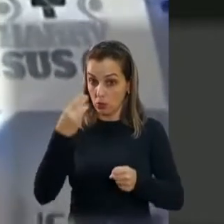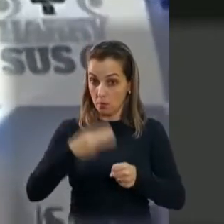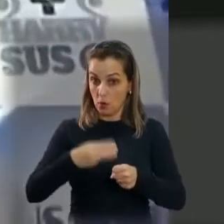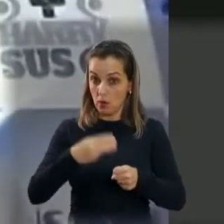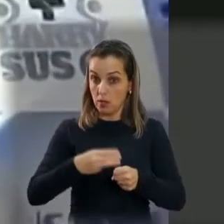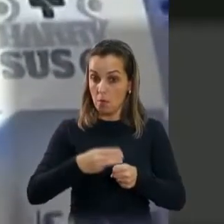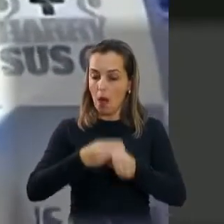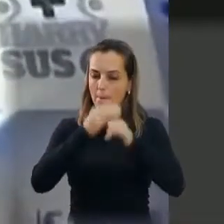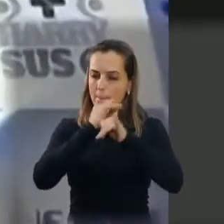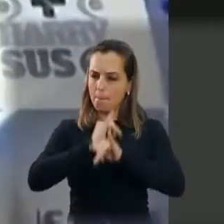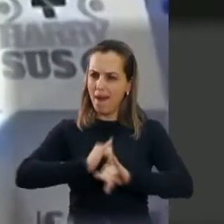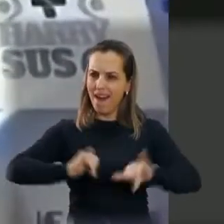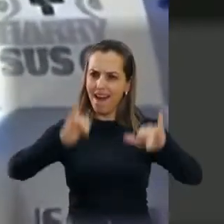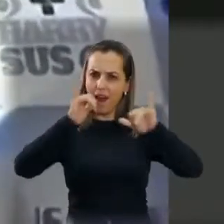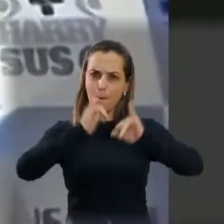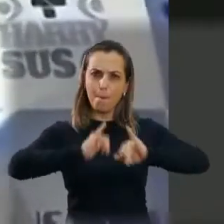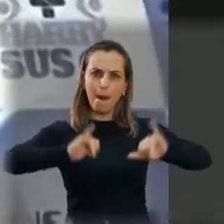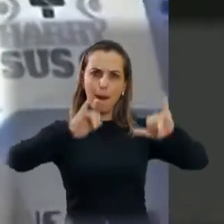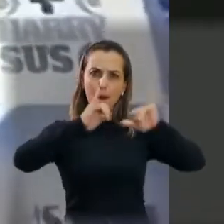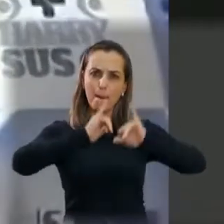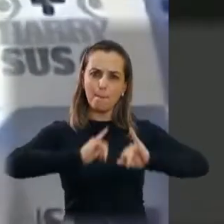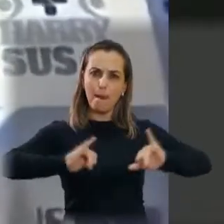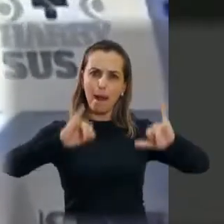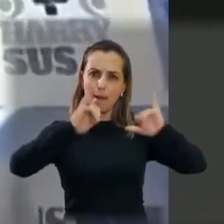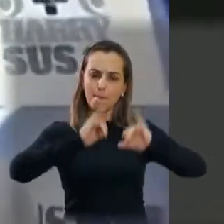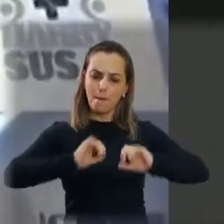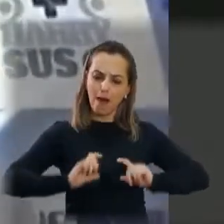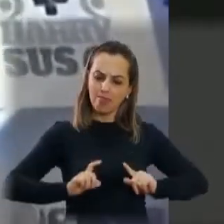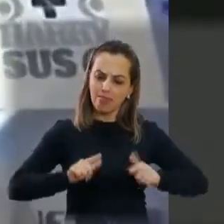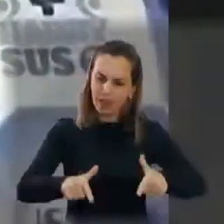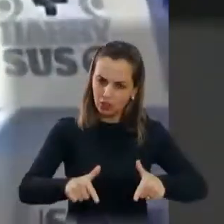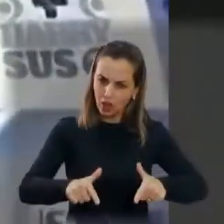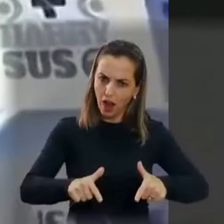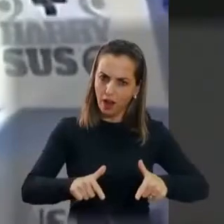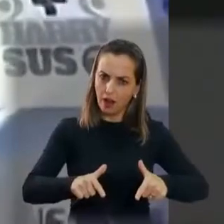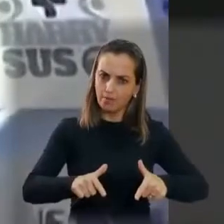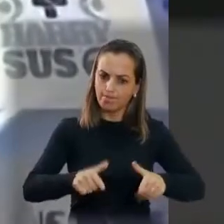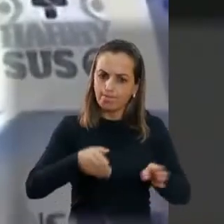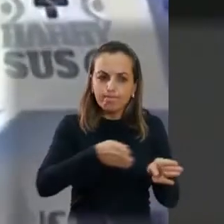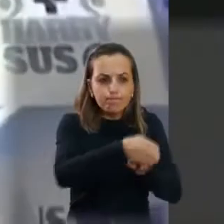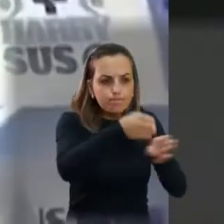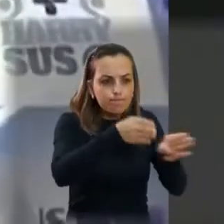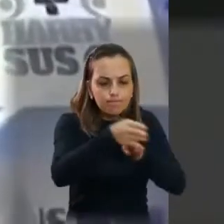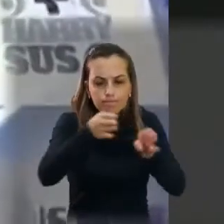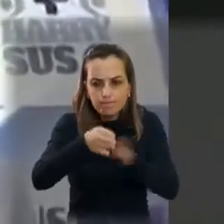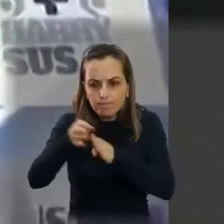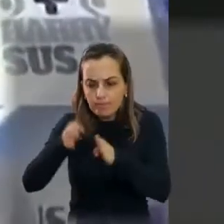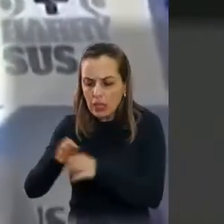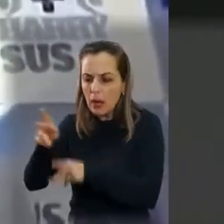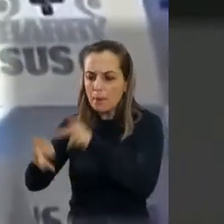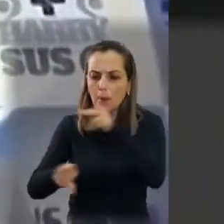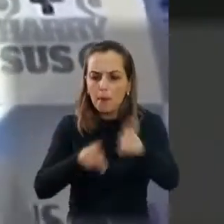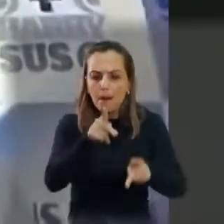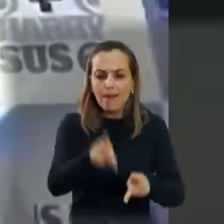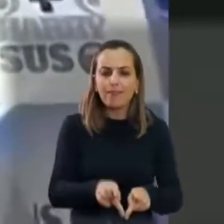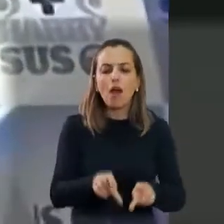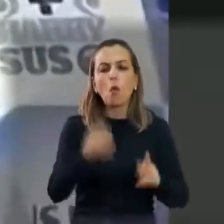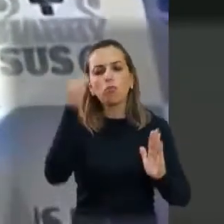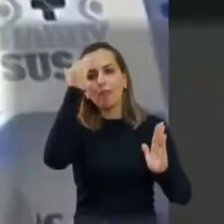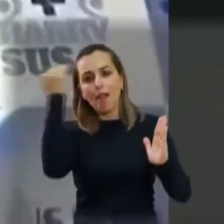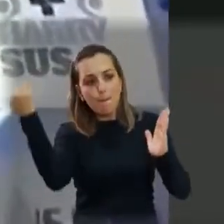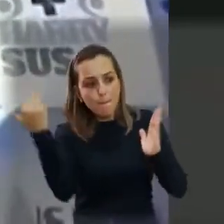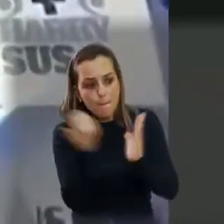publicidade, informar a população, de estar orientando para que o povo respeite todas